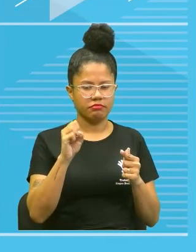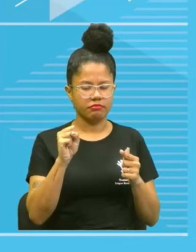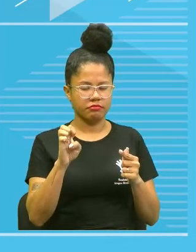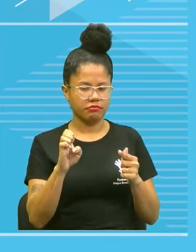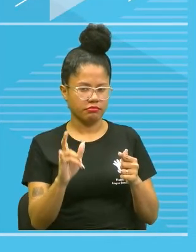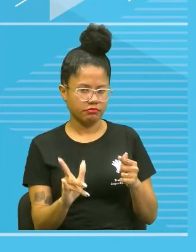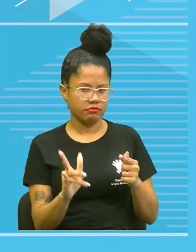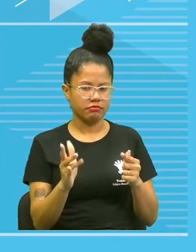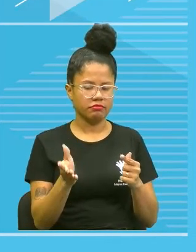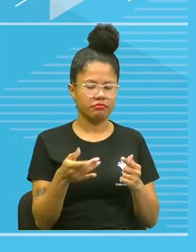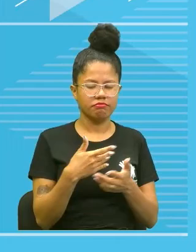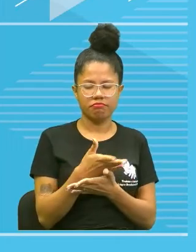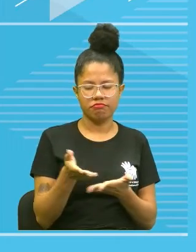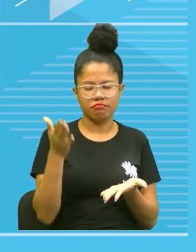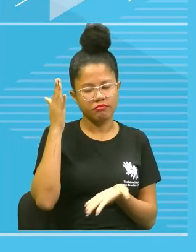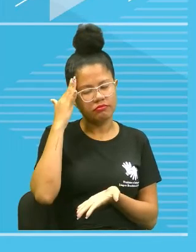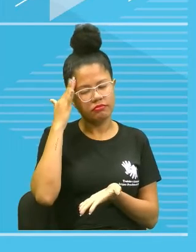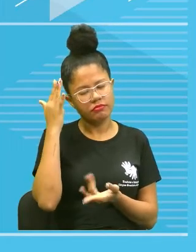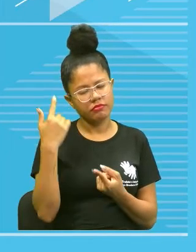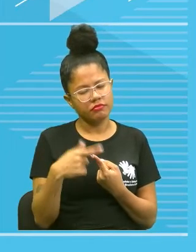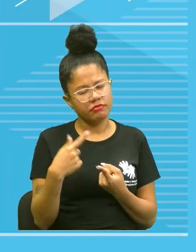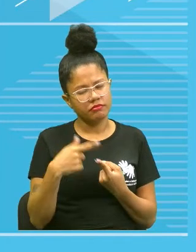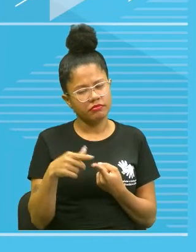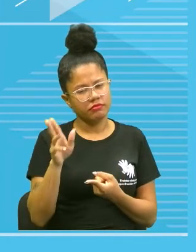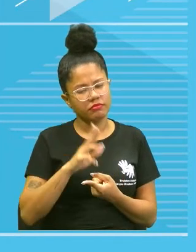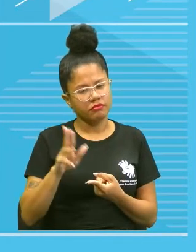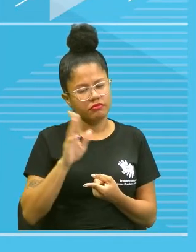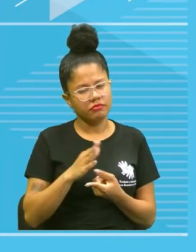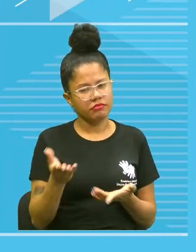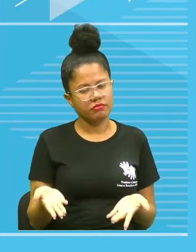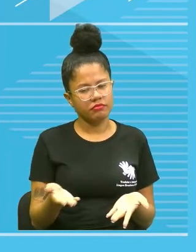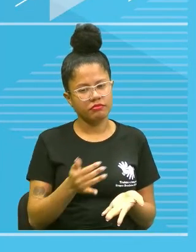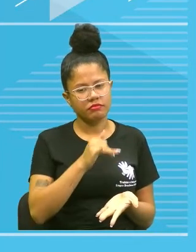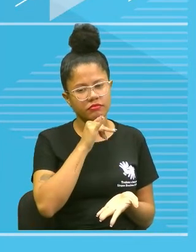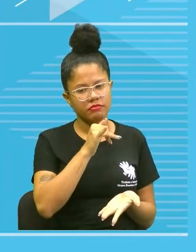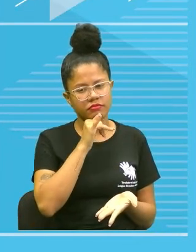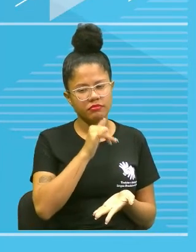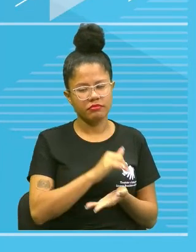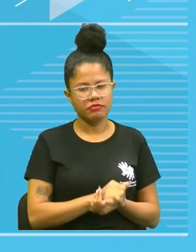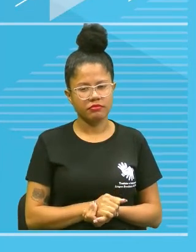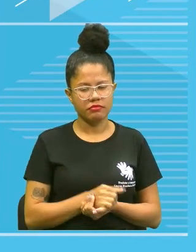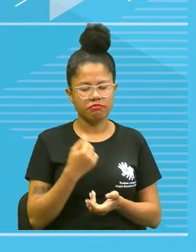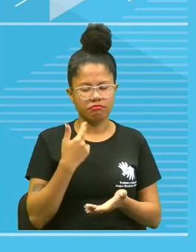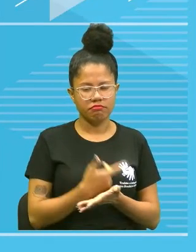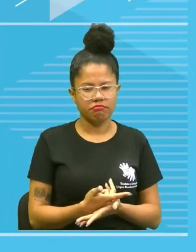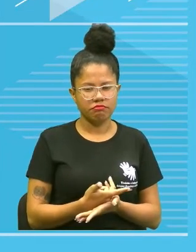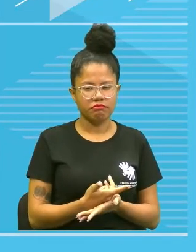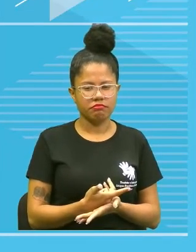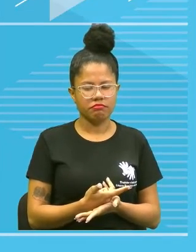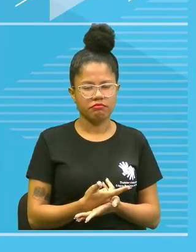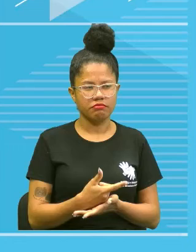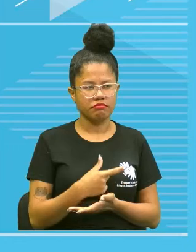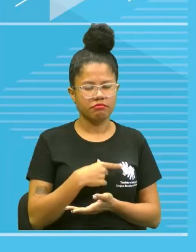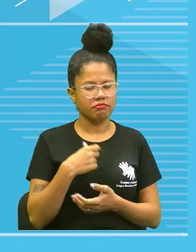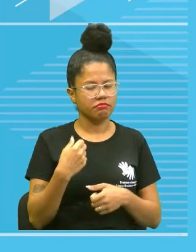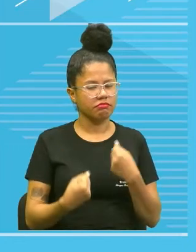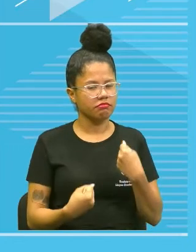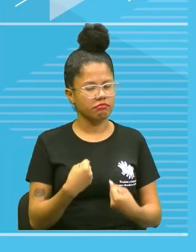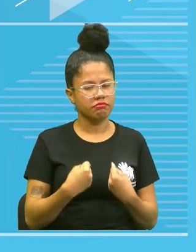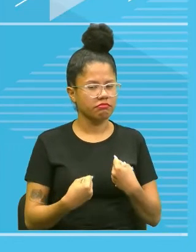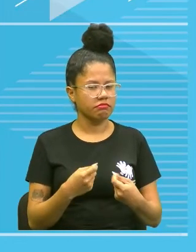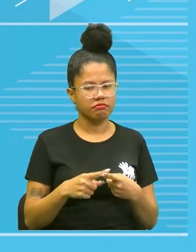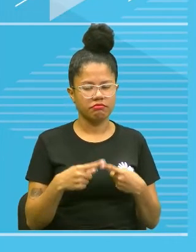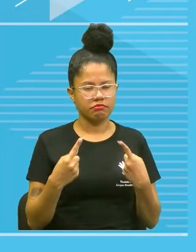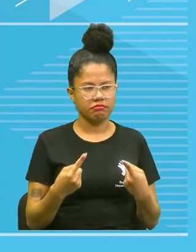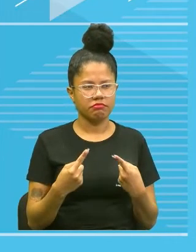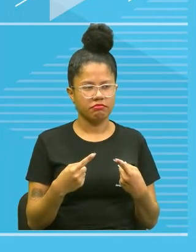Você entender por que ele gasta menos, por exemplo, para você comprar e manter um carro. Mas acho que foi a única outra